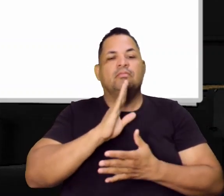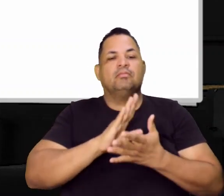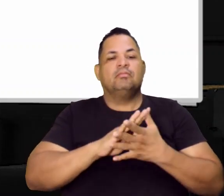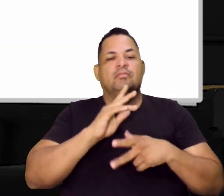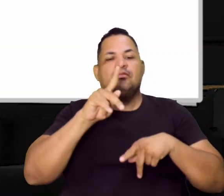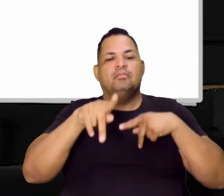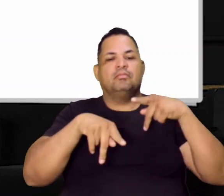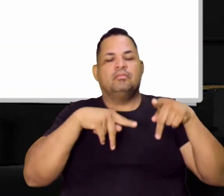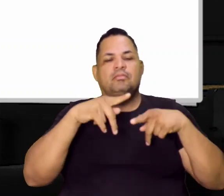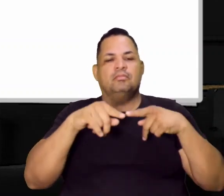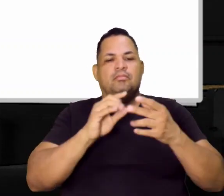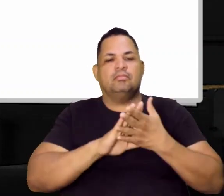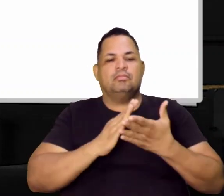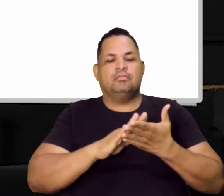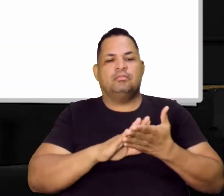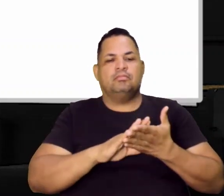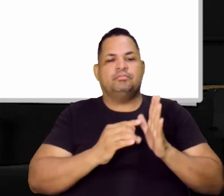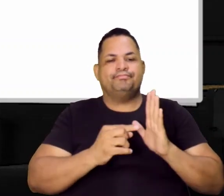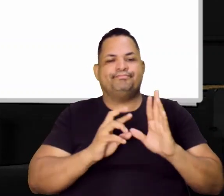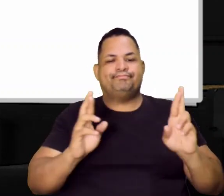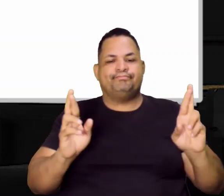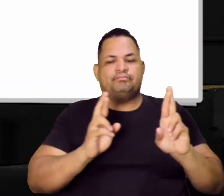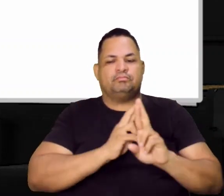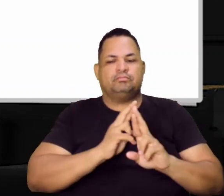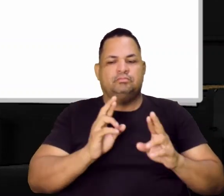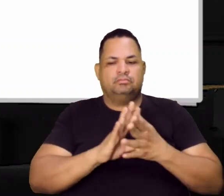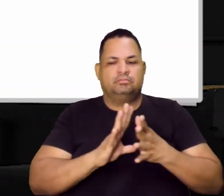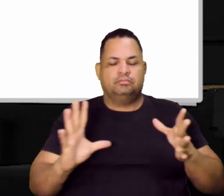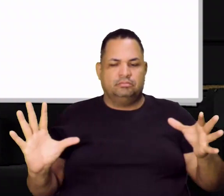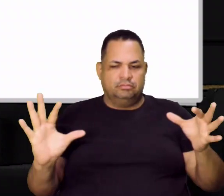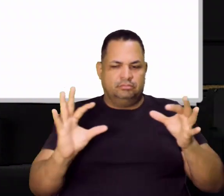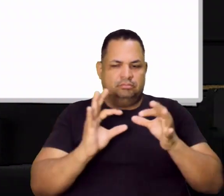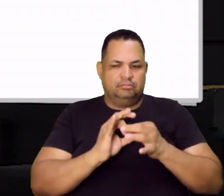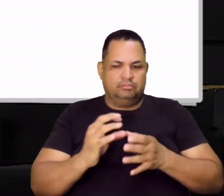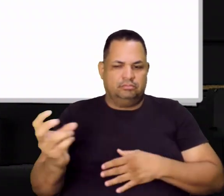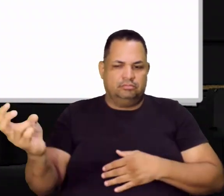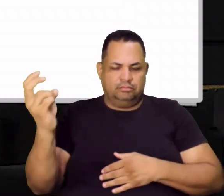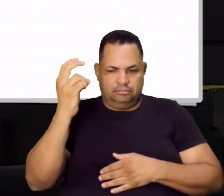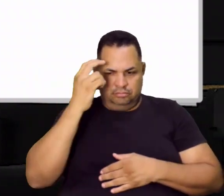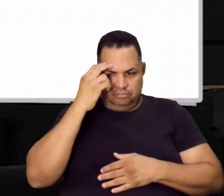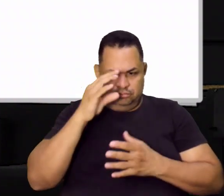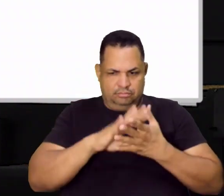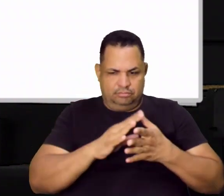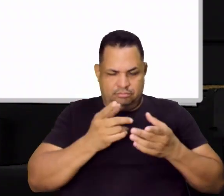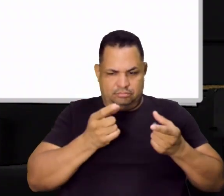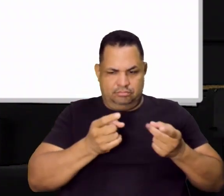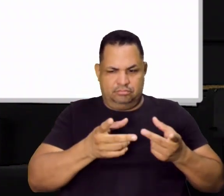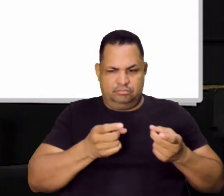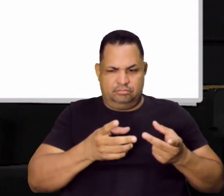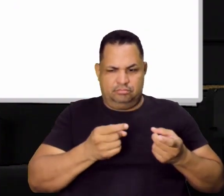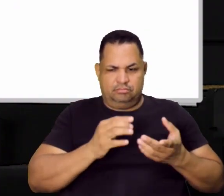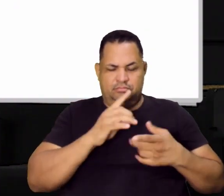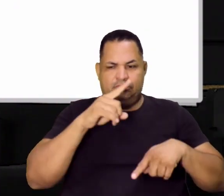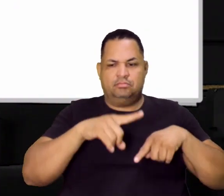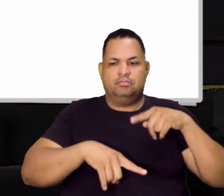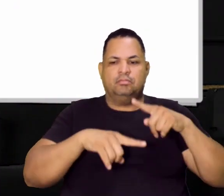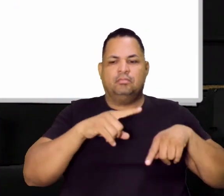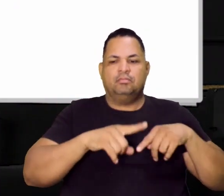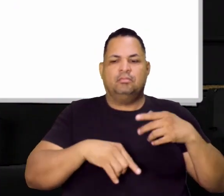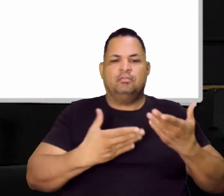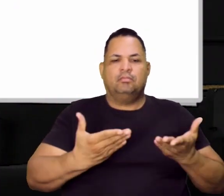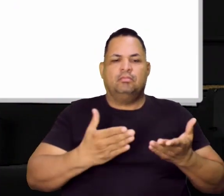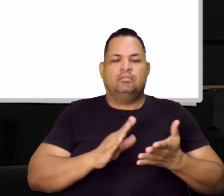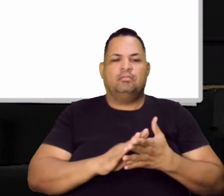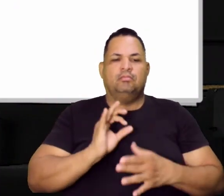pelo público, né? Que está relacionada a um contexto cultural, para vender ali um objeto, uma